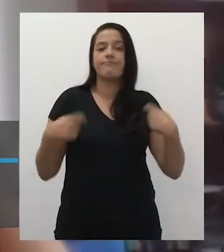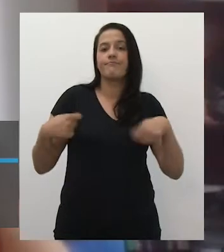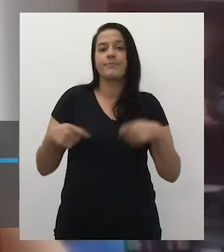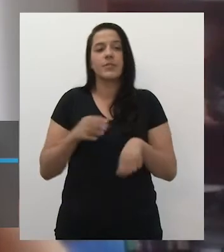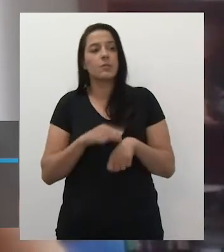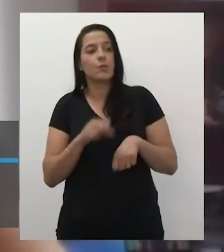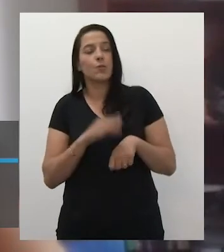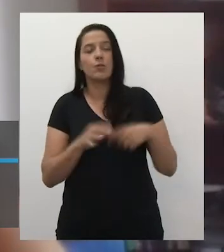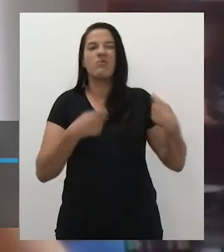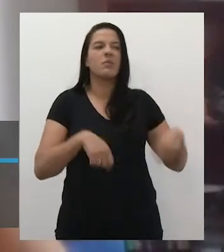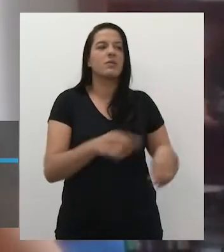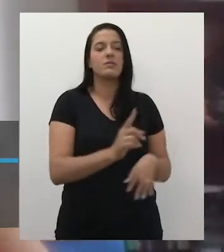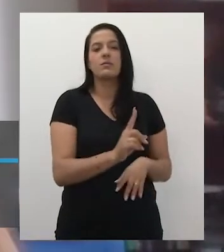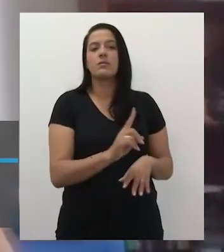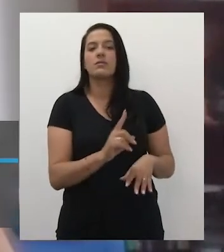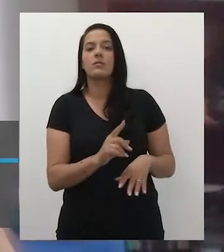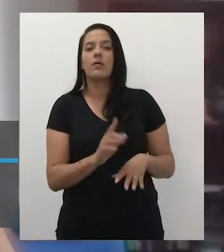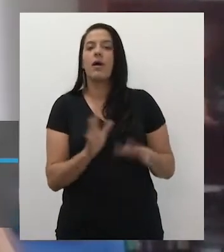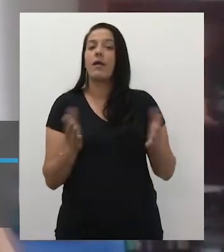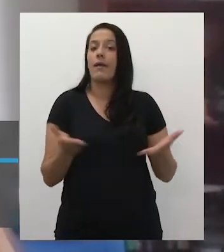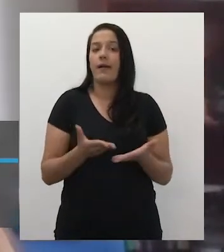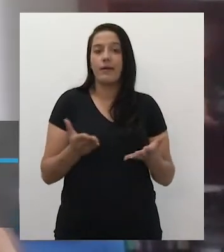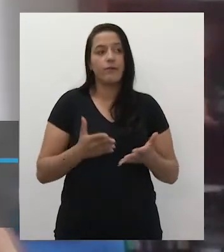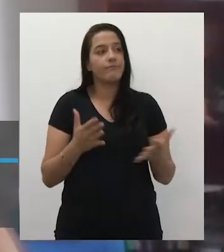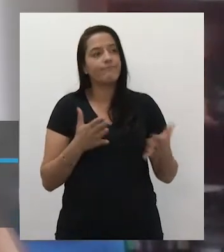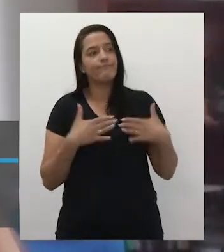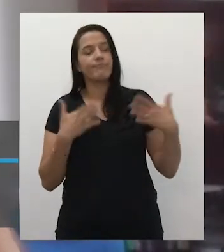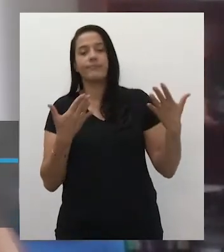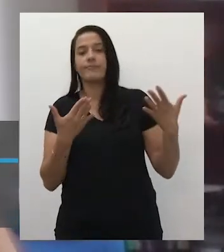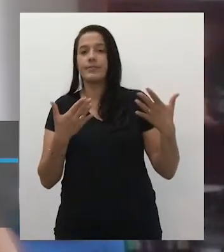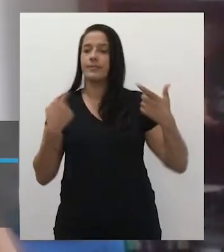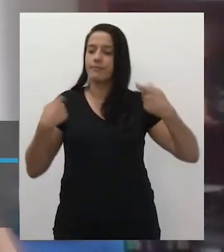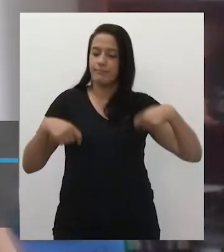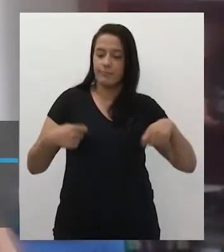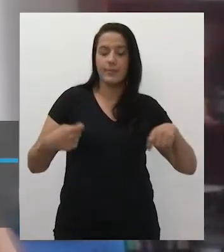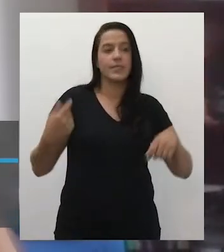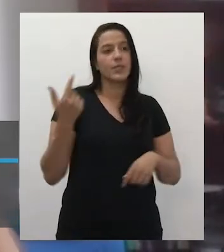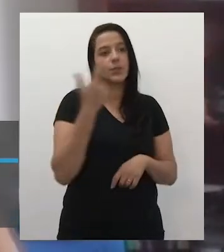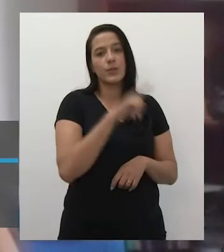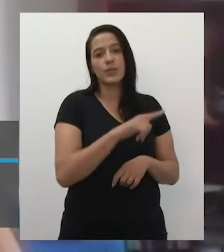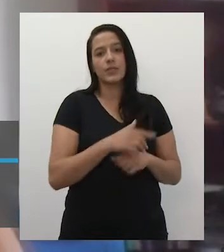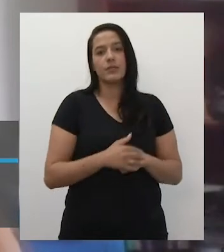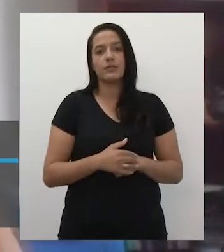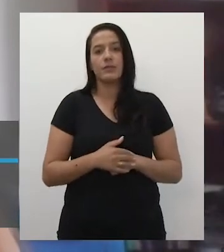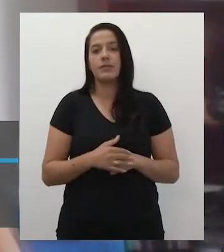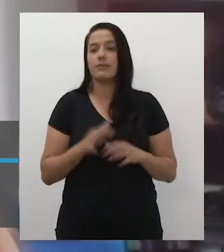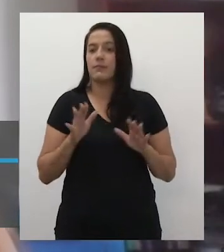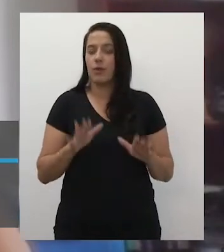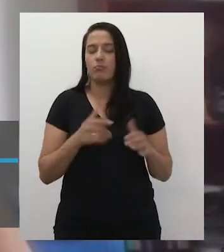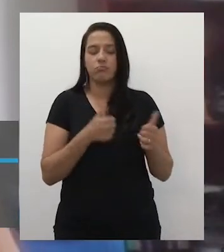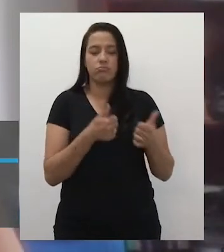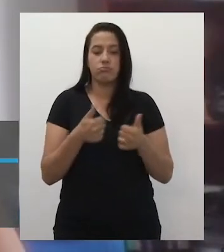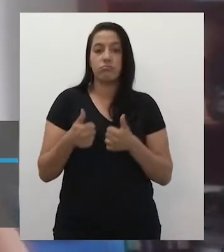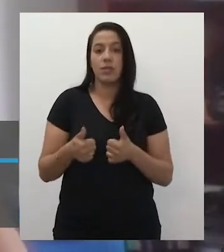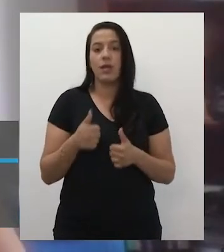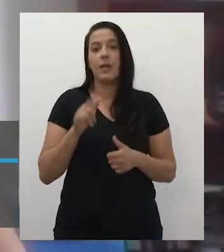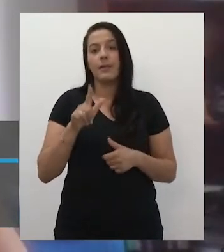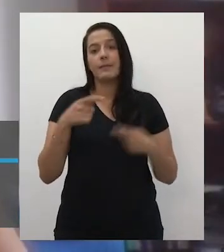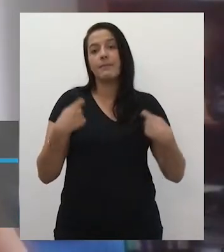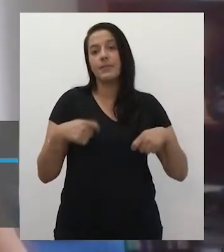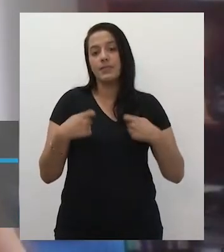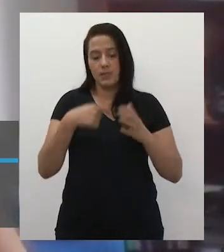aulas, cursos para poder se aprimorar em algumas coisas. Então, isso também é uma coisa que eu não estava planejando, eu não